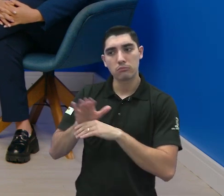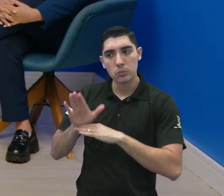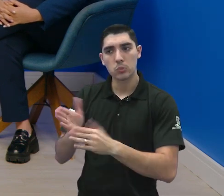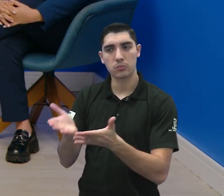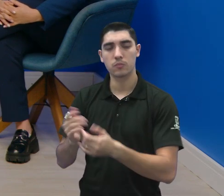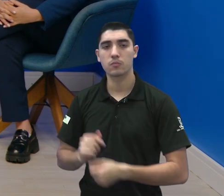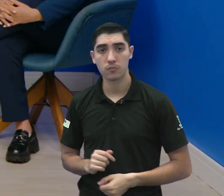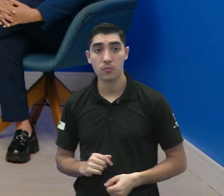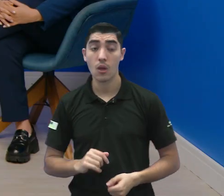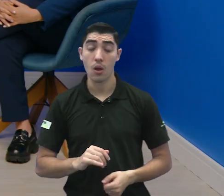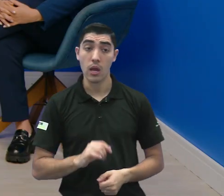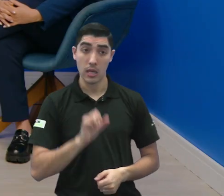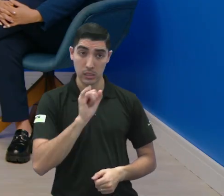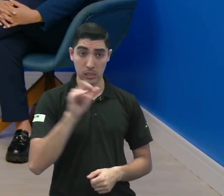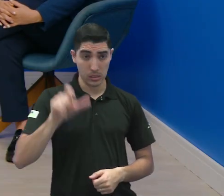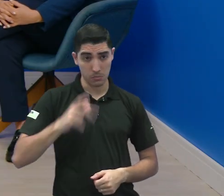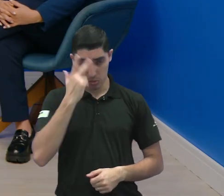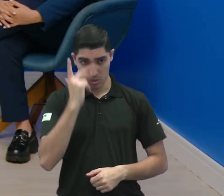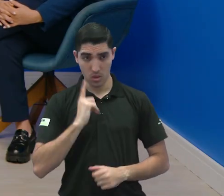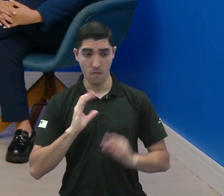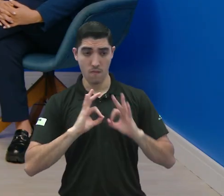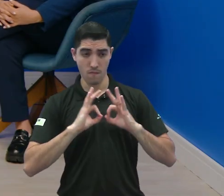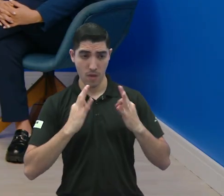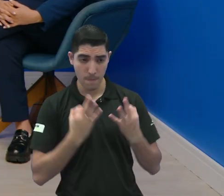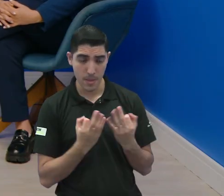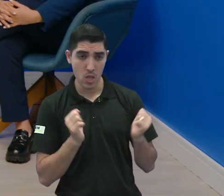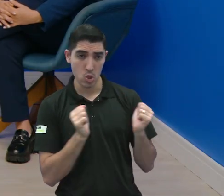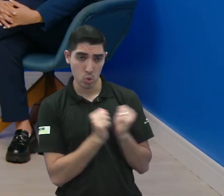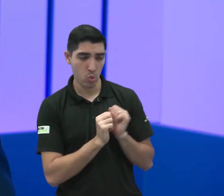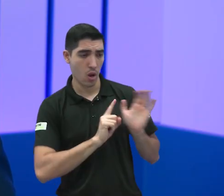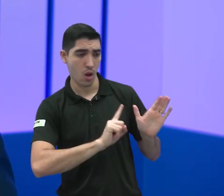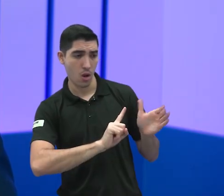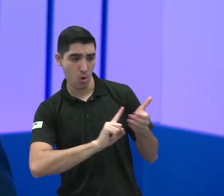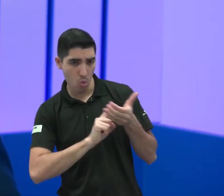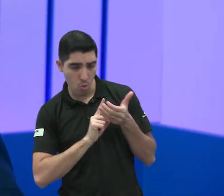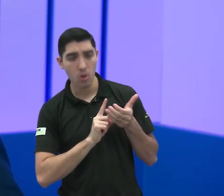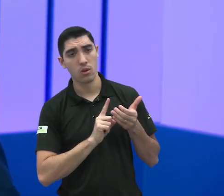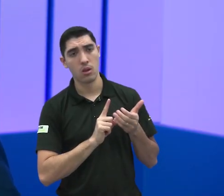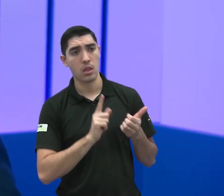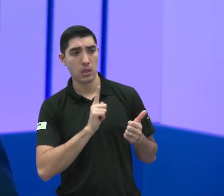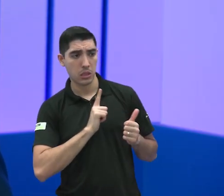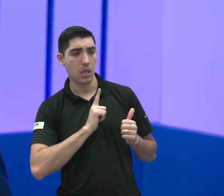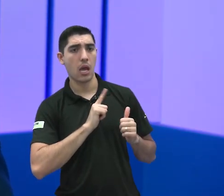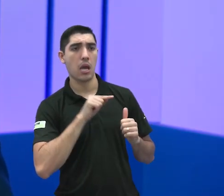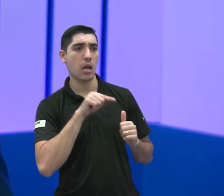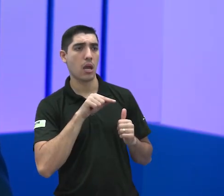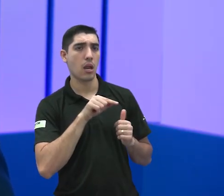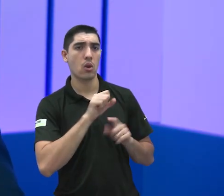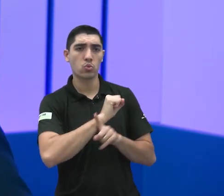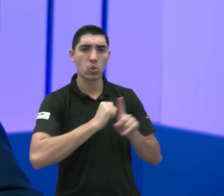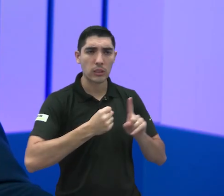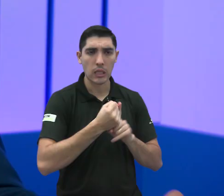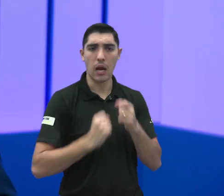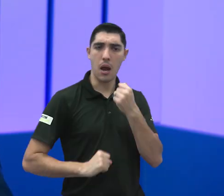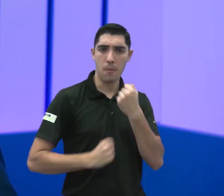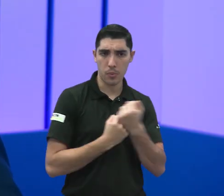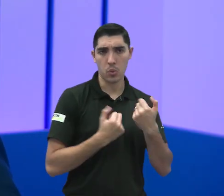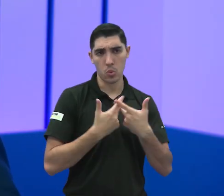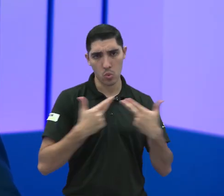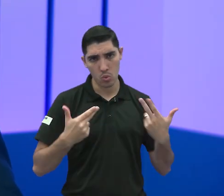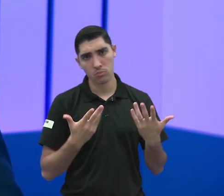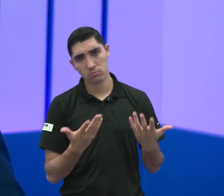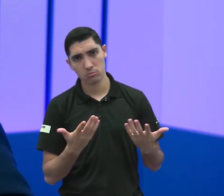Eu acho que essas pessoas, se tiver famílias que as acolham, se tiver meios sociais que eles possam compensar,